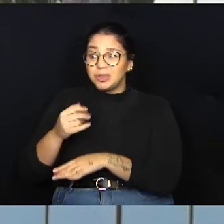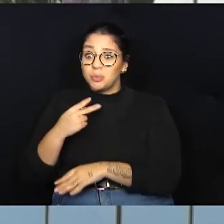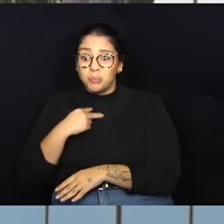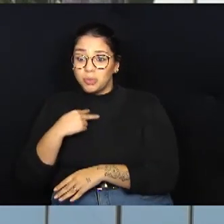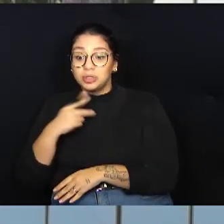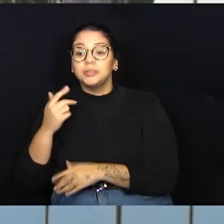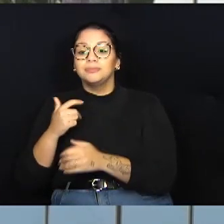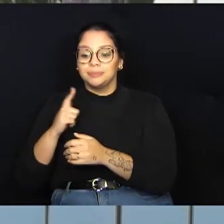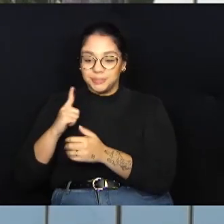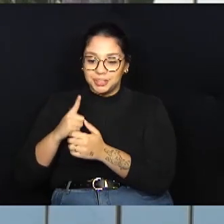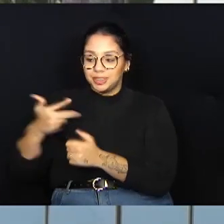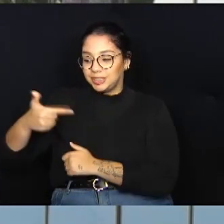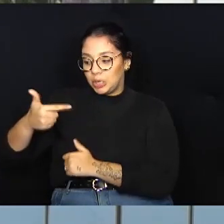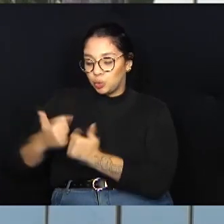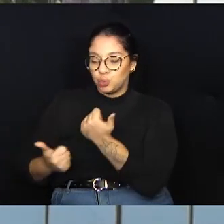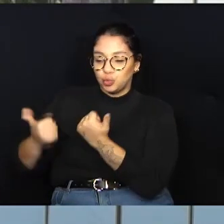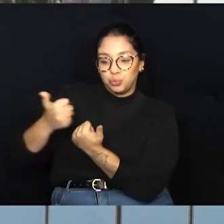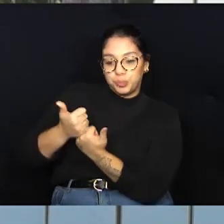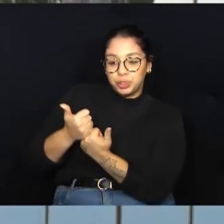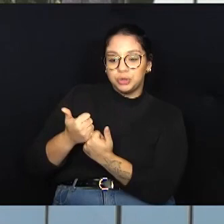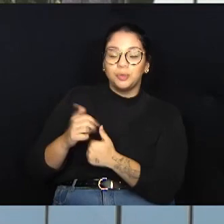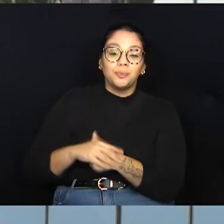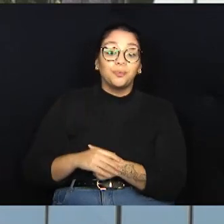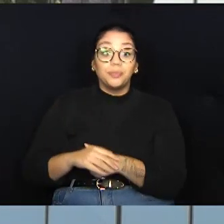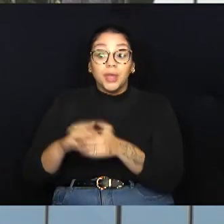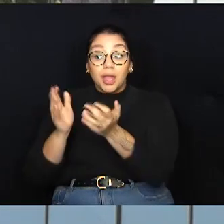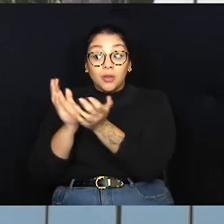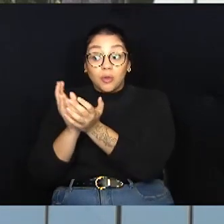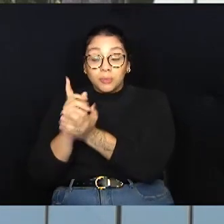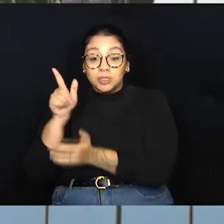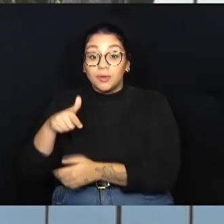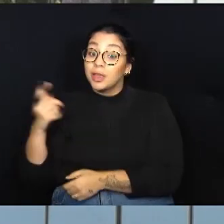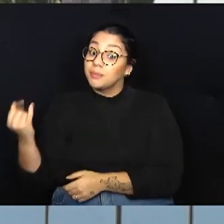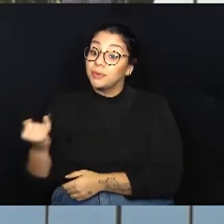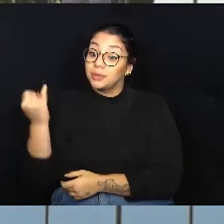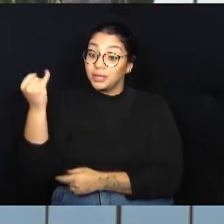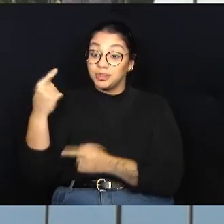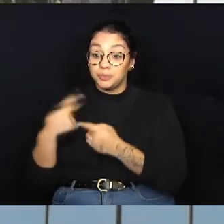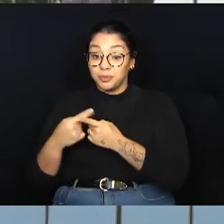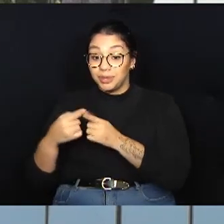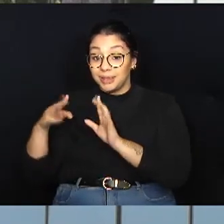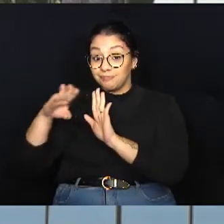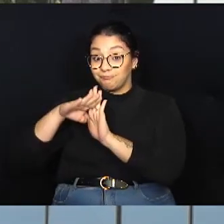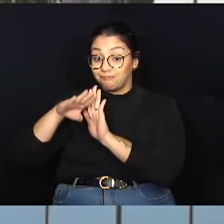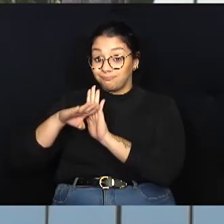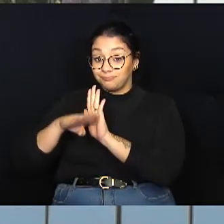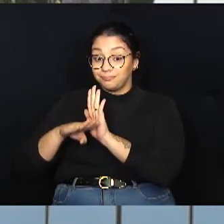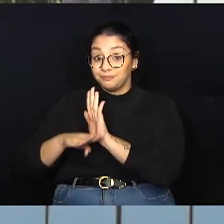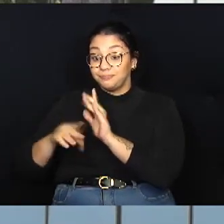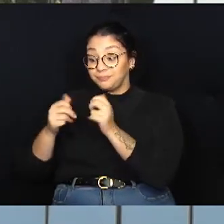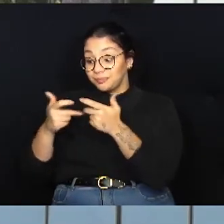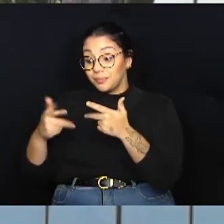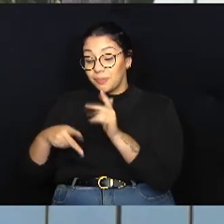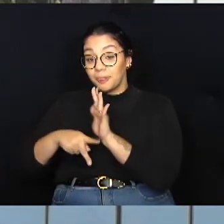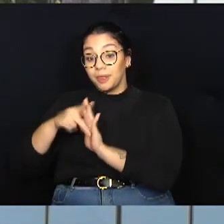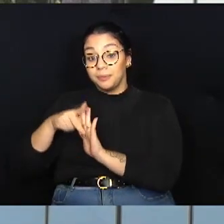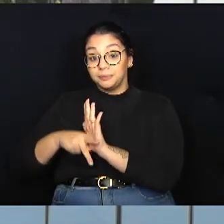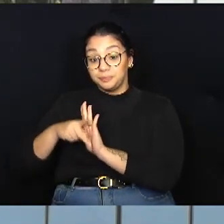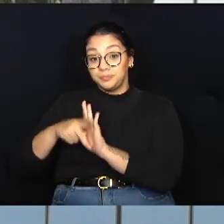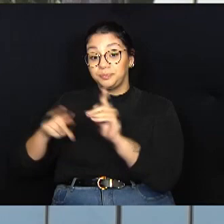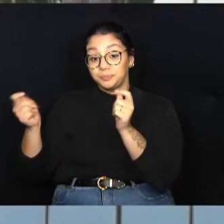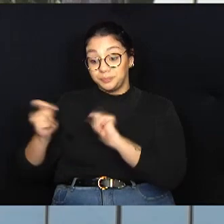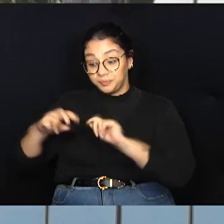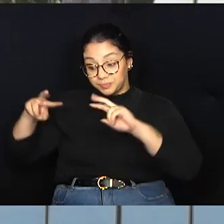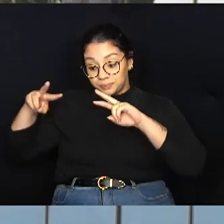seus suplentes. E a comissão é muito importante, porque ela vai pautar, então, os projetos que poderão ser